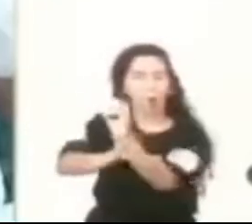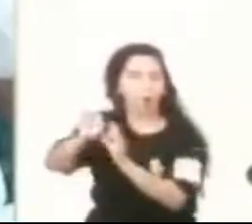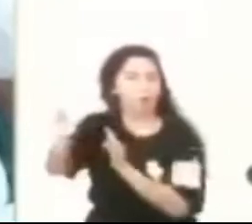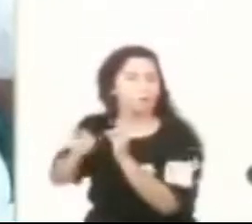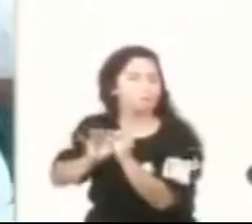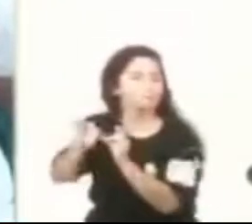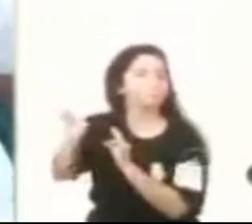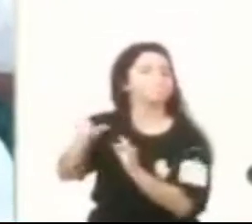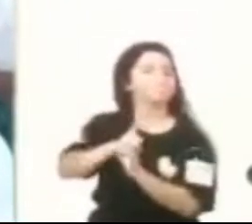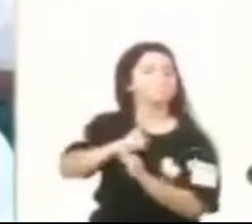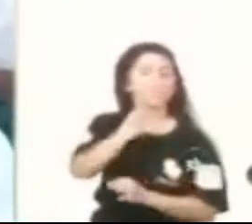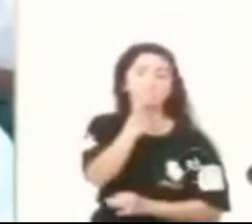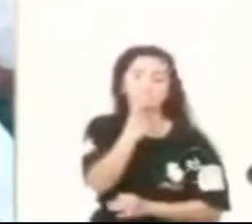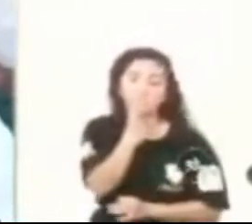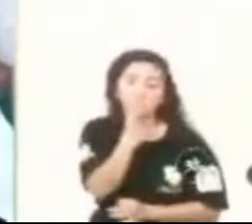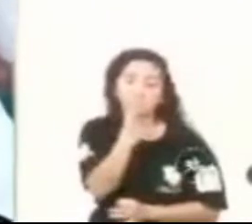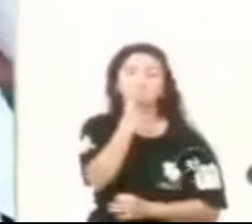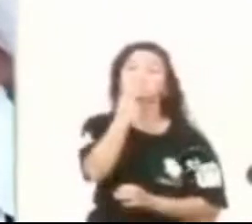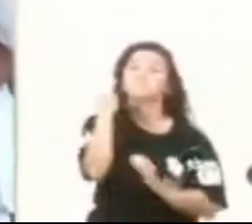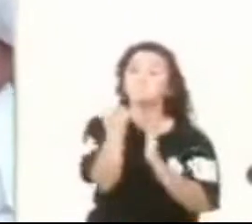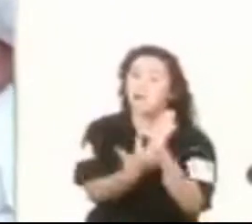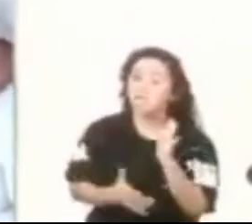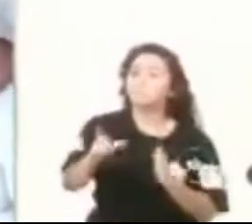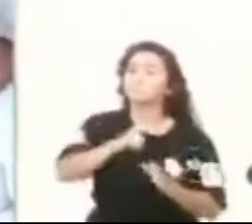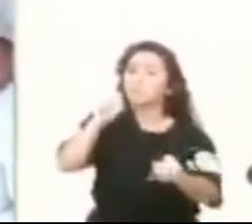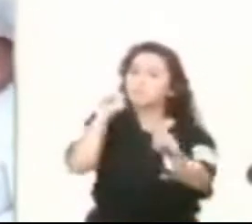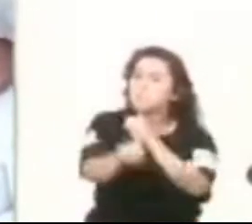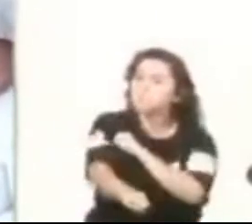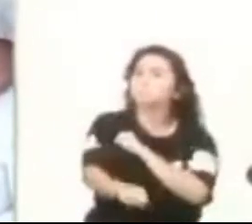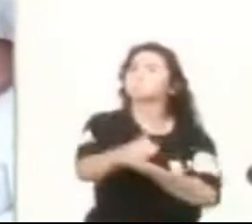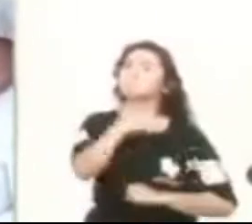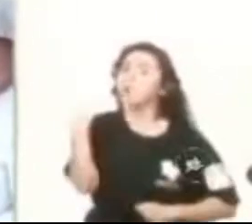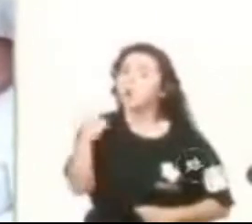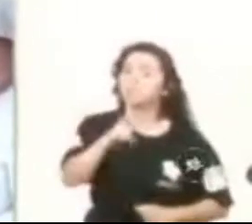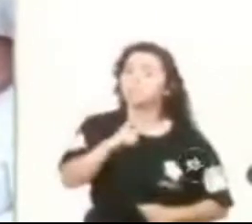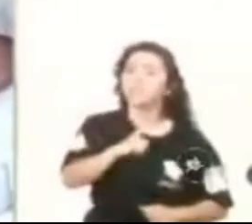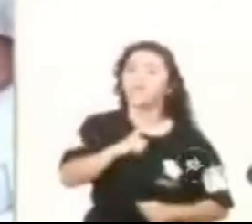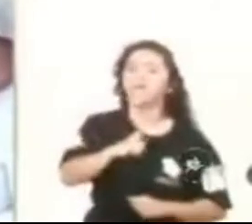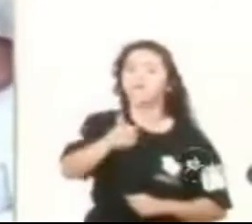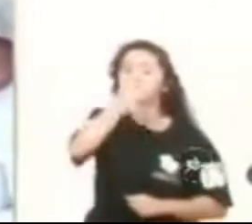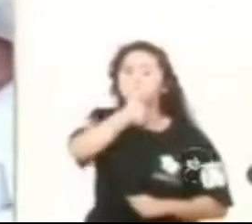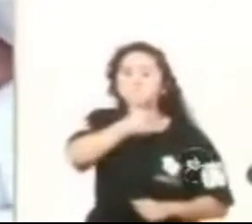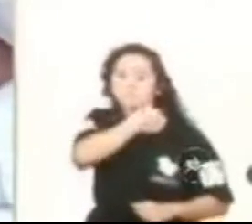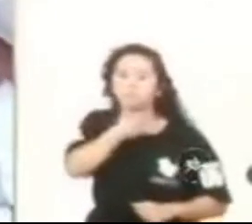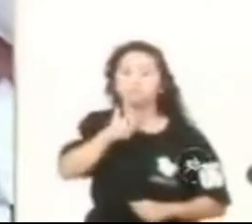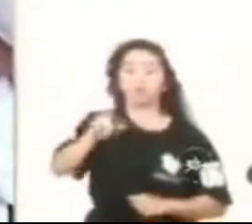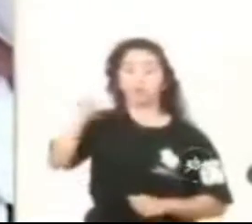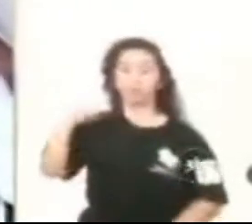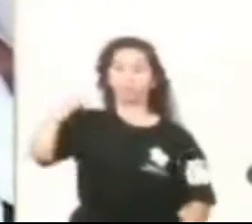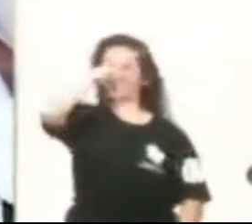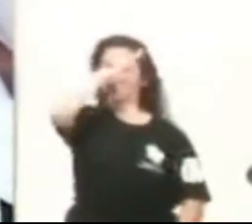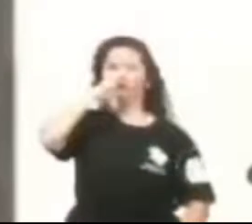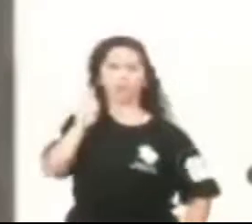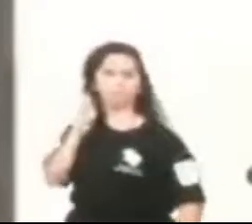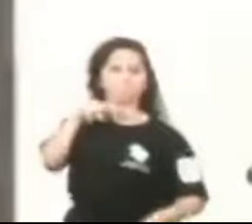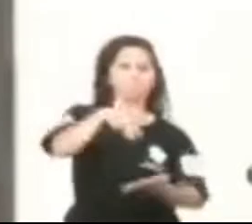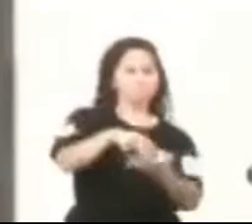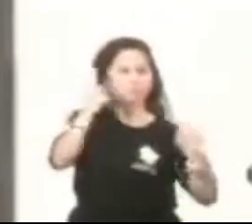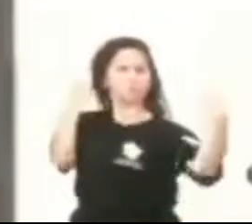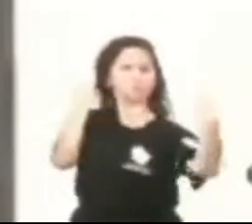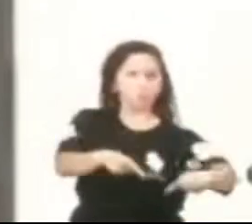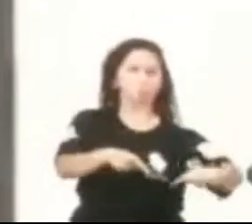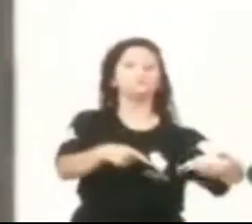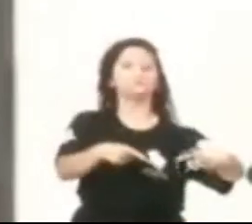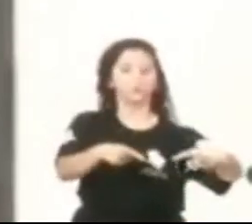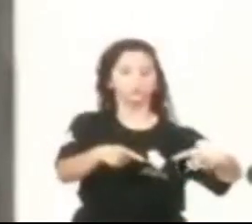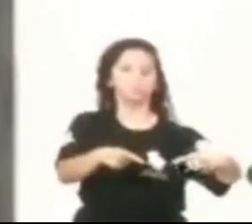Tem sangue, tem morte, tem sacrifício. E Bolsonaro se levantou contra todas essas